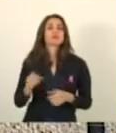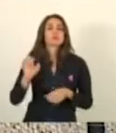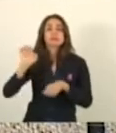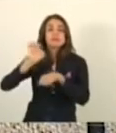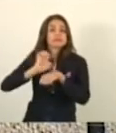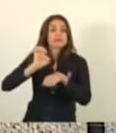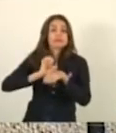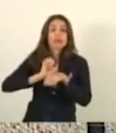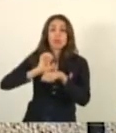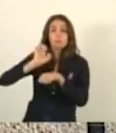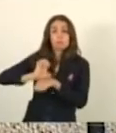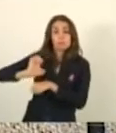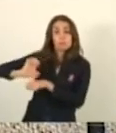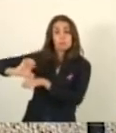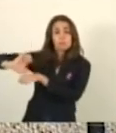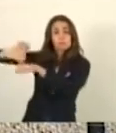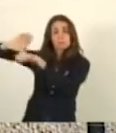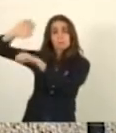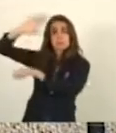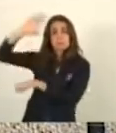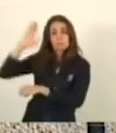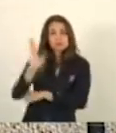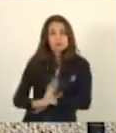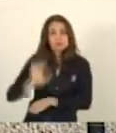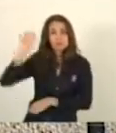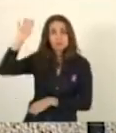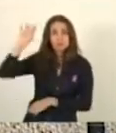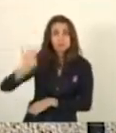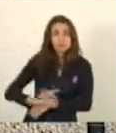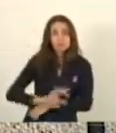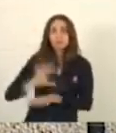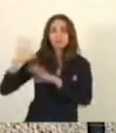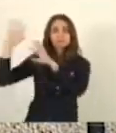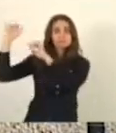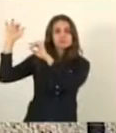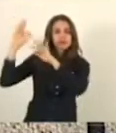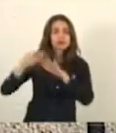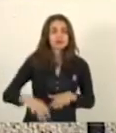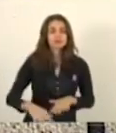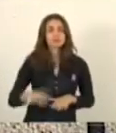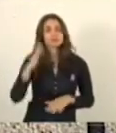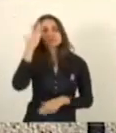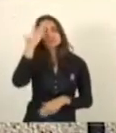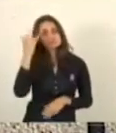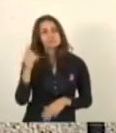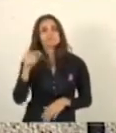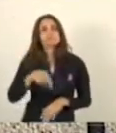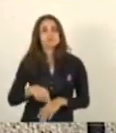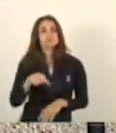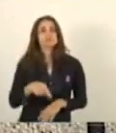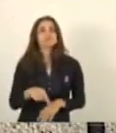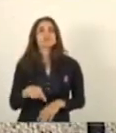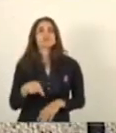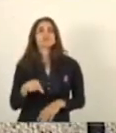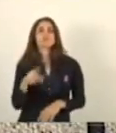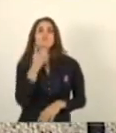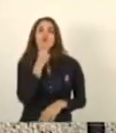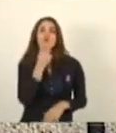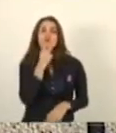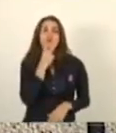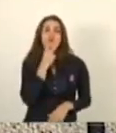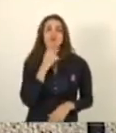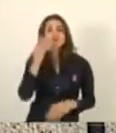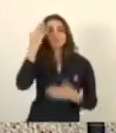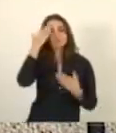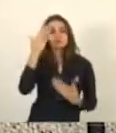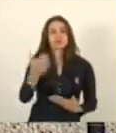Sul, do Brasil inteiro. Então amanhã, às 18 horas, estaremos abrindo esse congresso aqui no Álvares Cabral. Muito